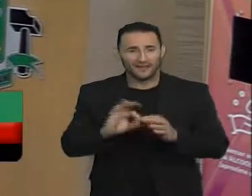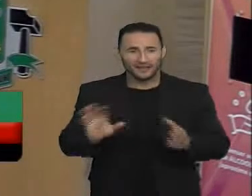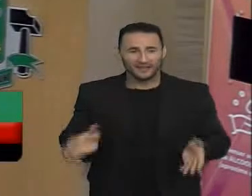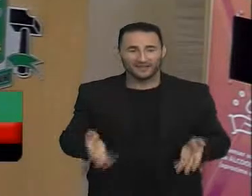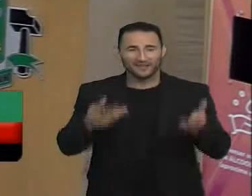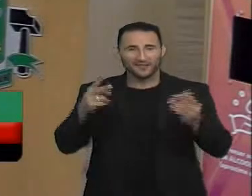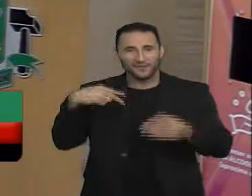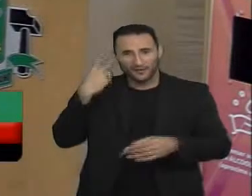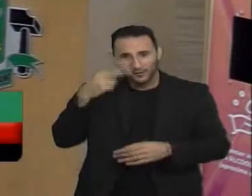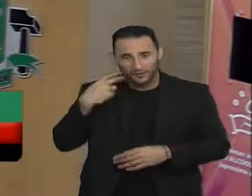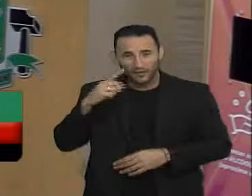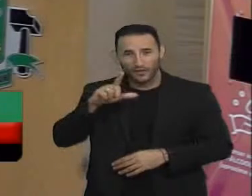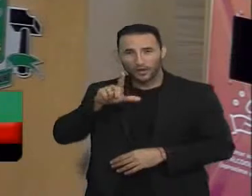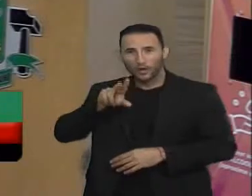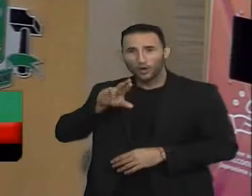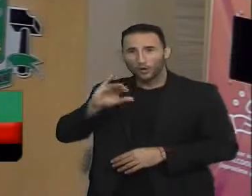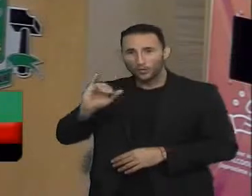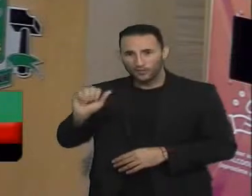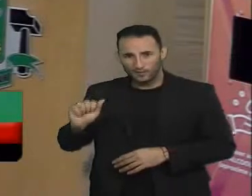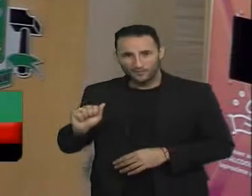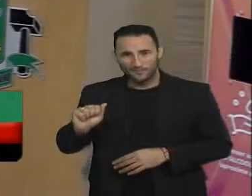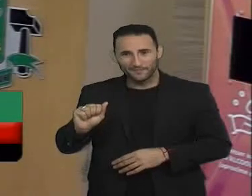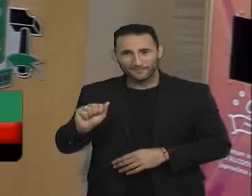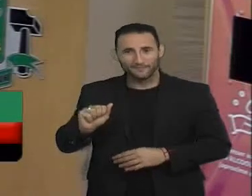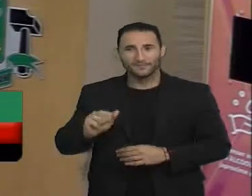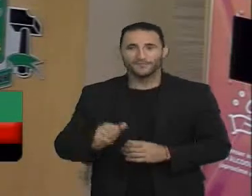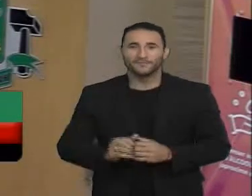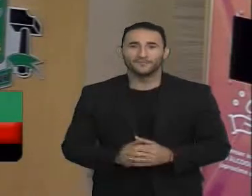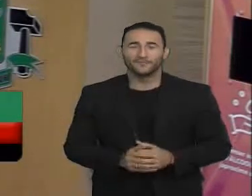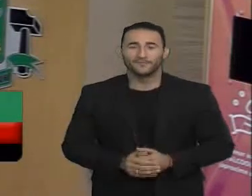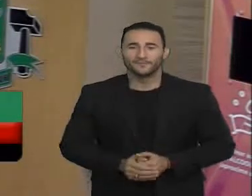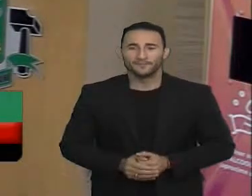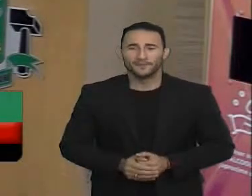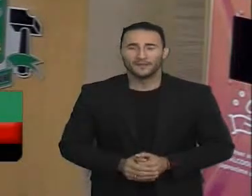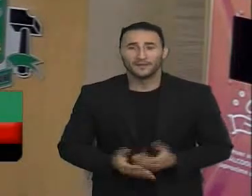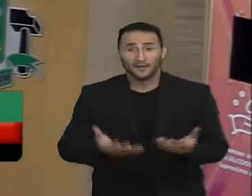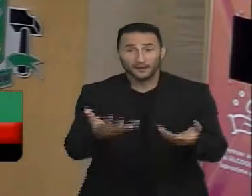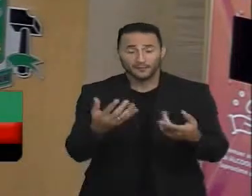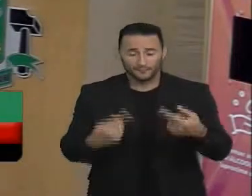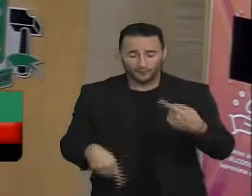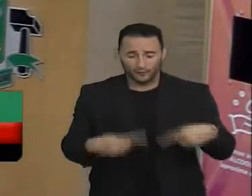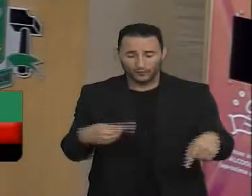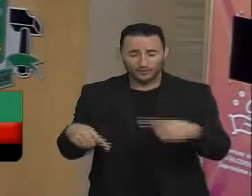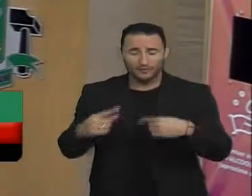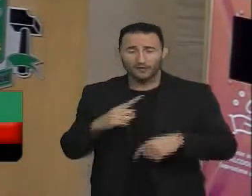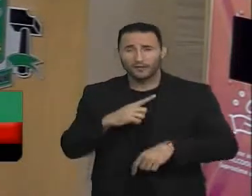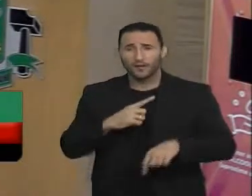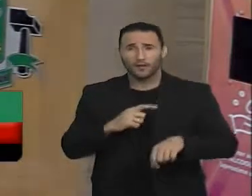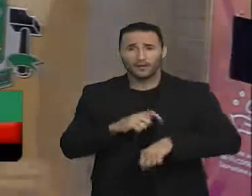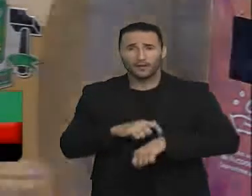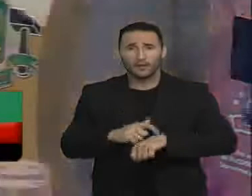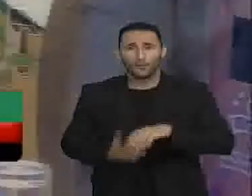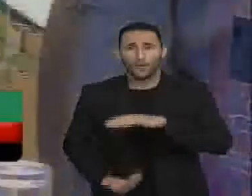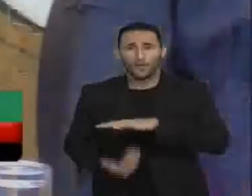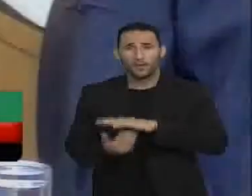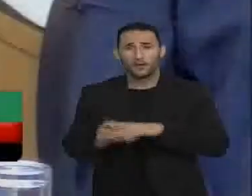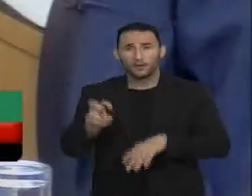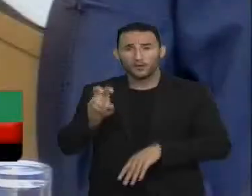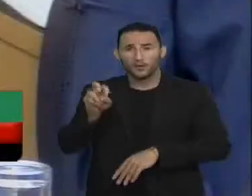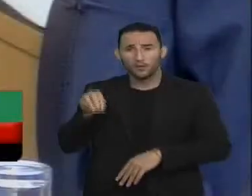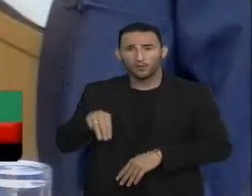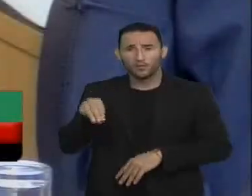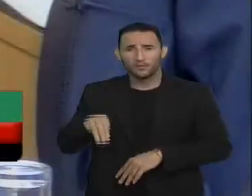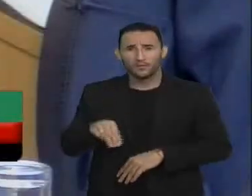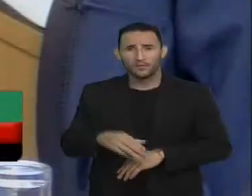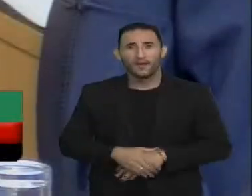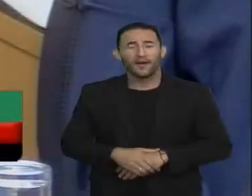ordem, vereadora Lúcia da Saúde. Para discutir. Para discutir, Vossa Excelência dispõe de 5 minutos.